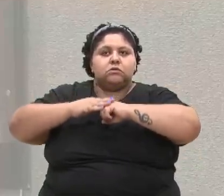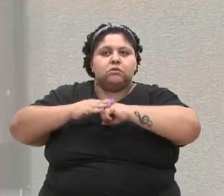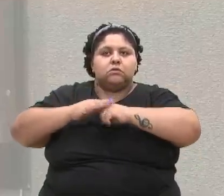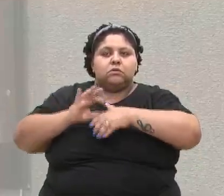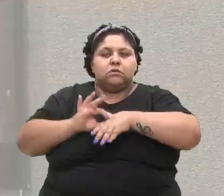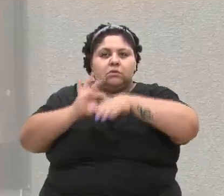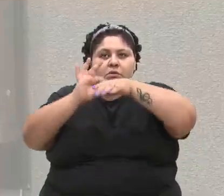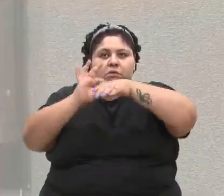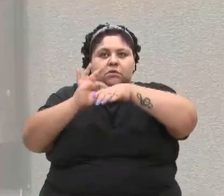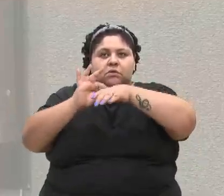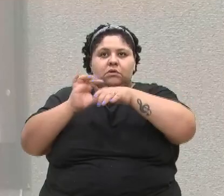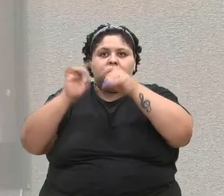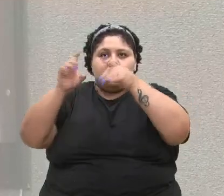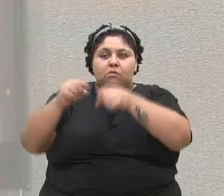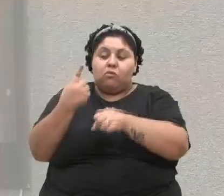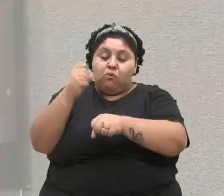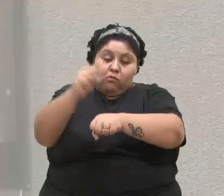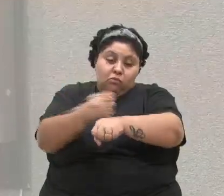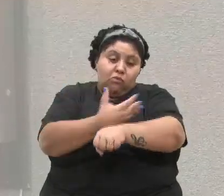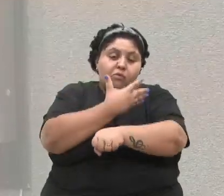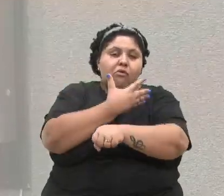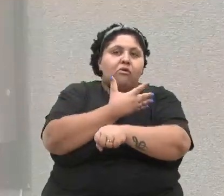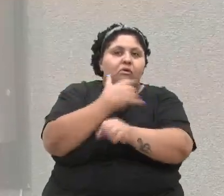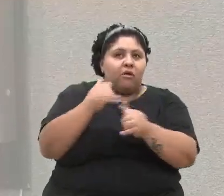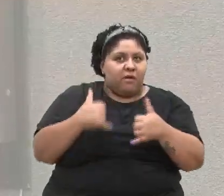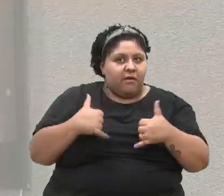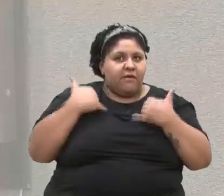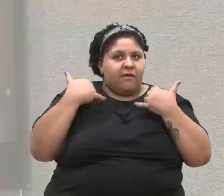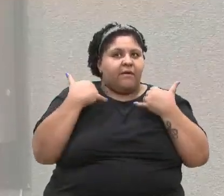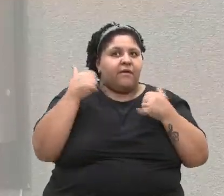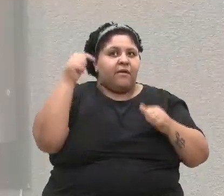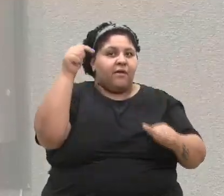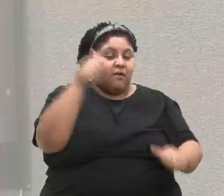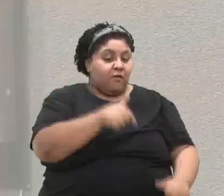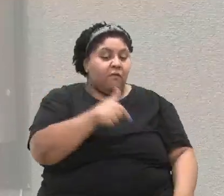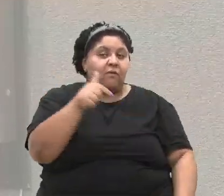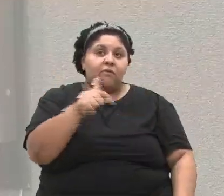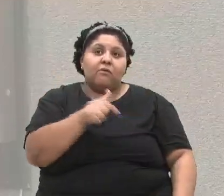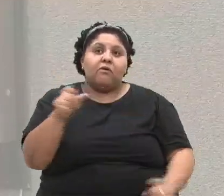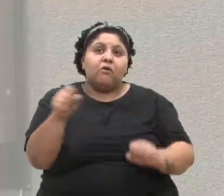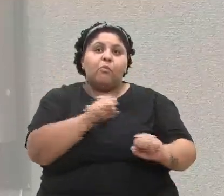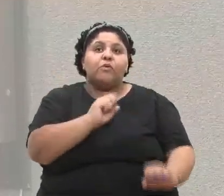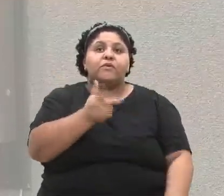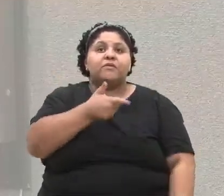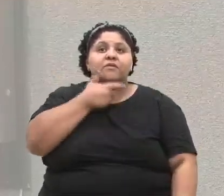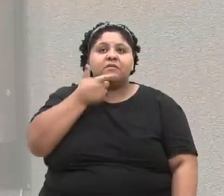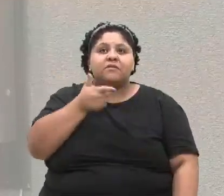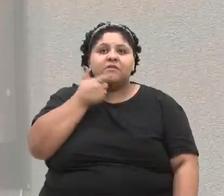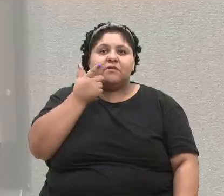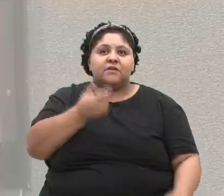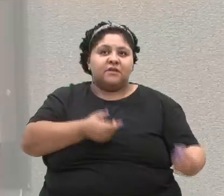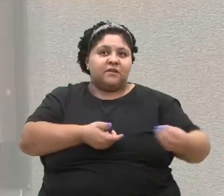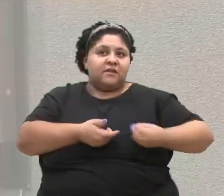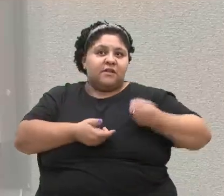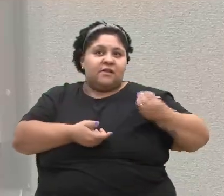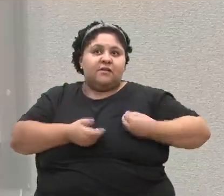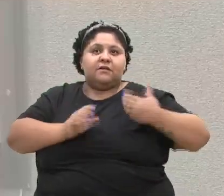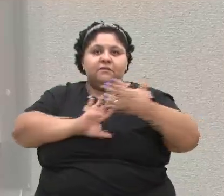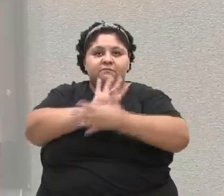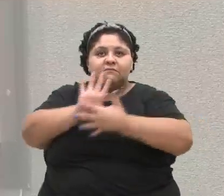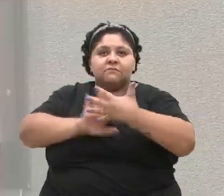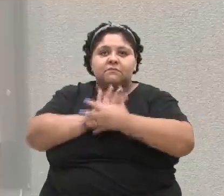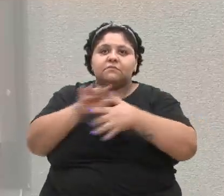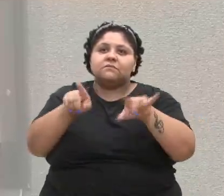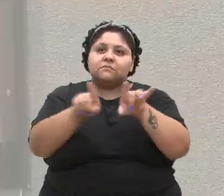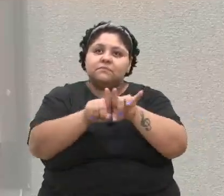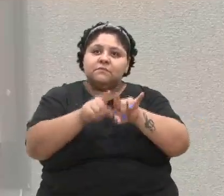minhas emoções e dos meus orgulhos é estar podendo falar com transmissão ao vivo em Libras, né?